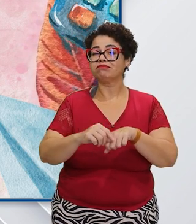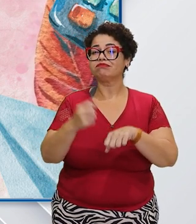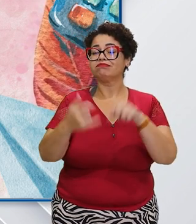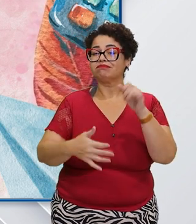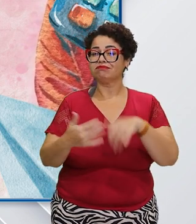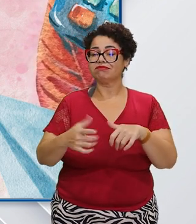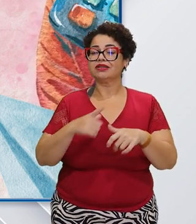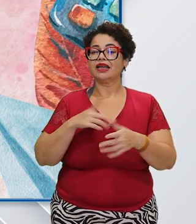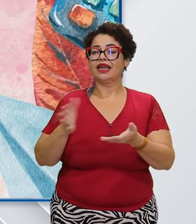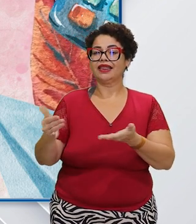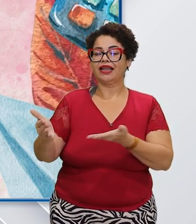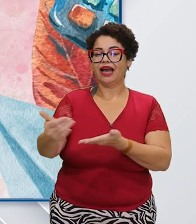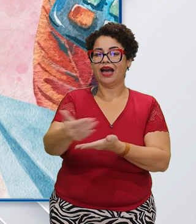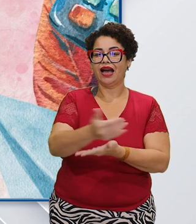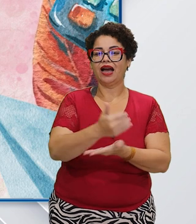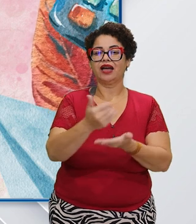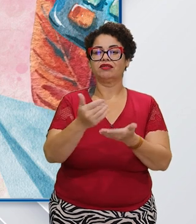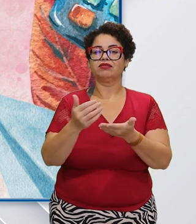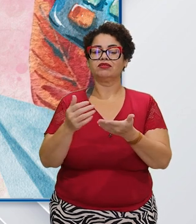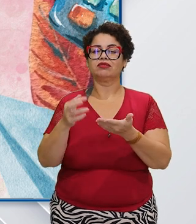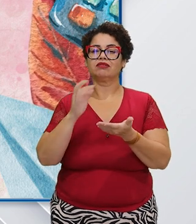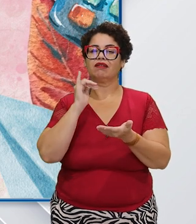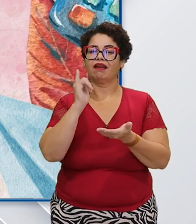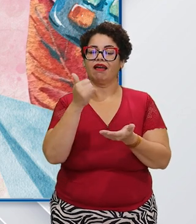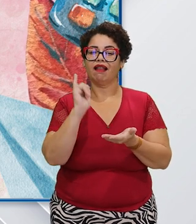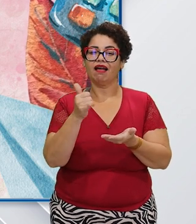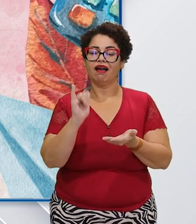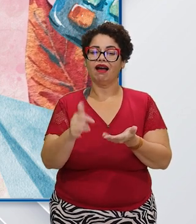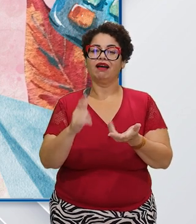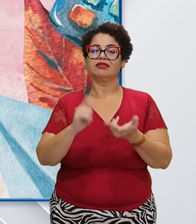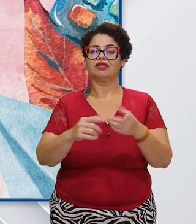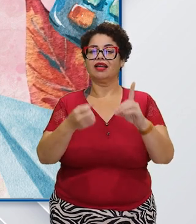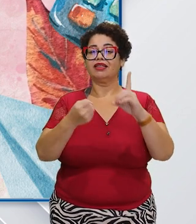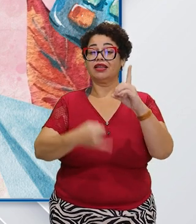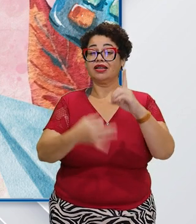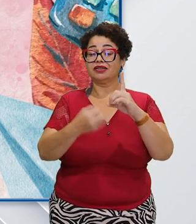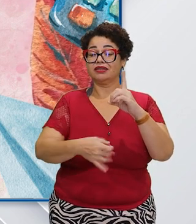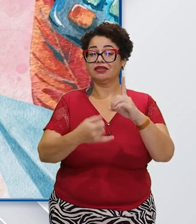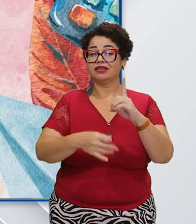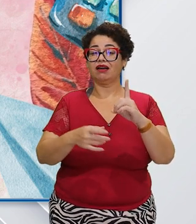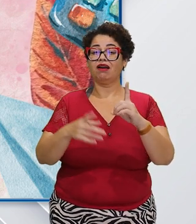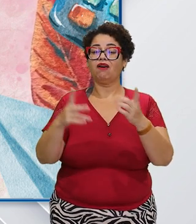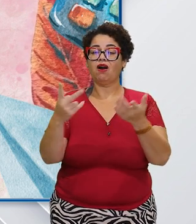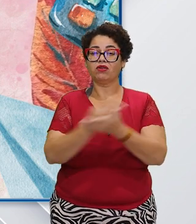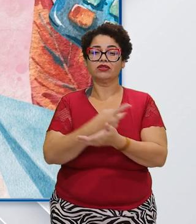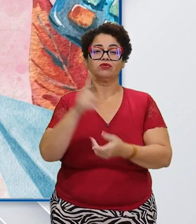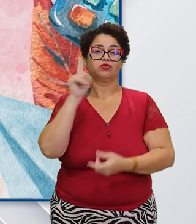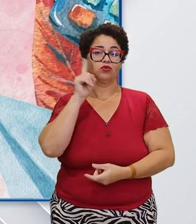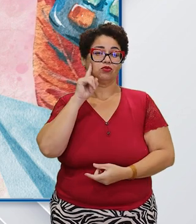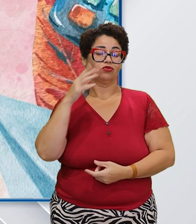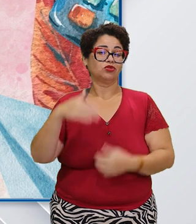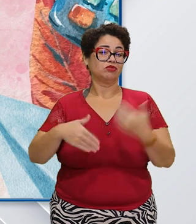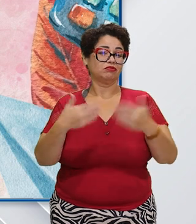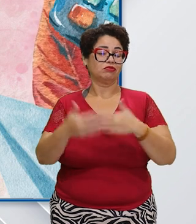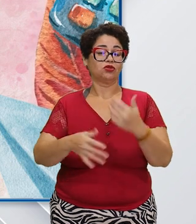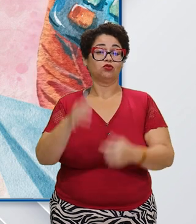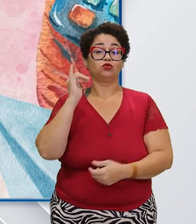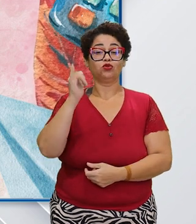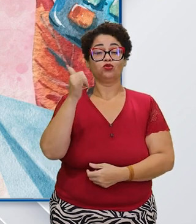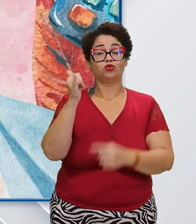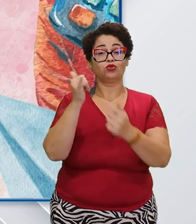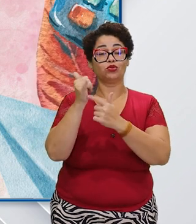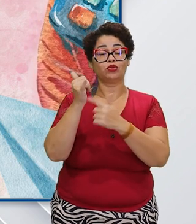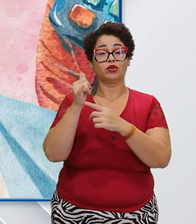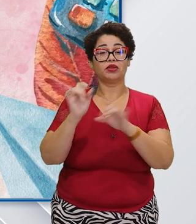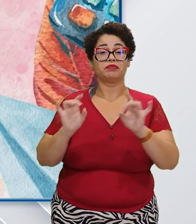ele pode trazer dados estatísticos relatos a descrição de cenas do cotidiano discurso de